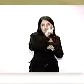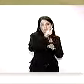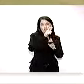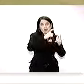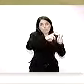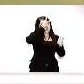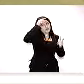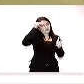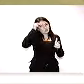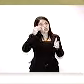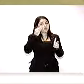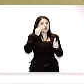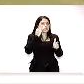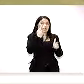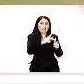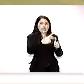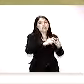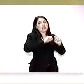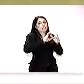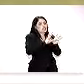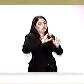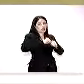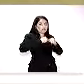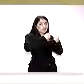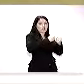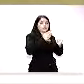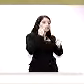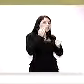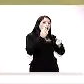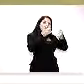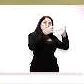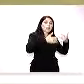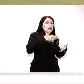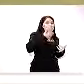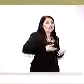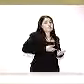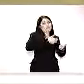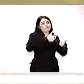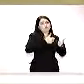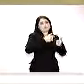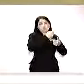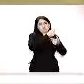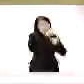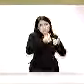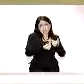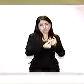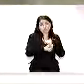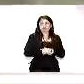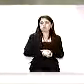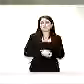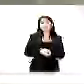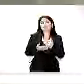forma de privilegiar a ampla defesa e o contraditório para esclarecer melhor essa questão dos prezos olha eh